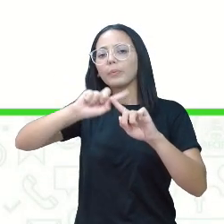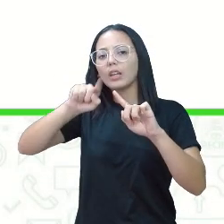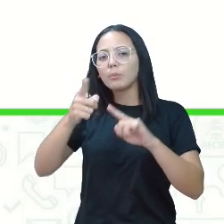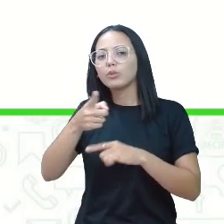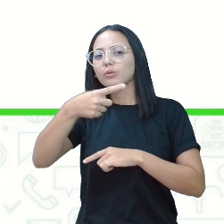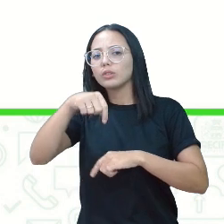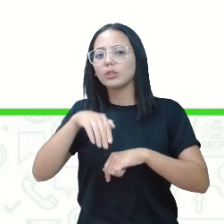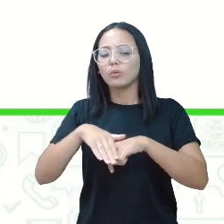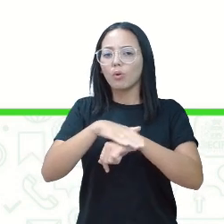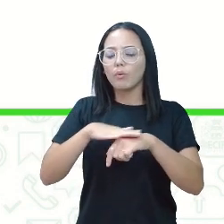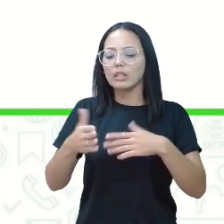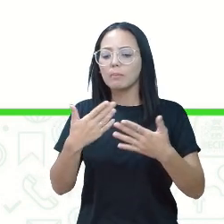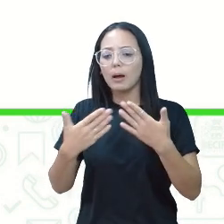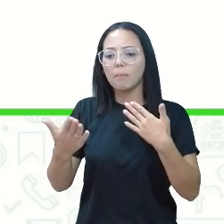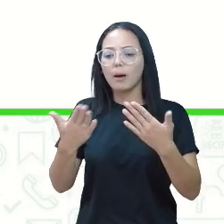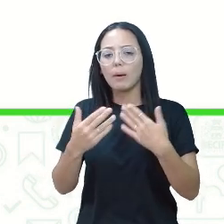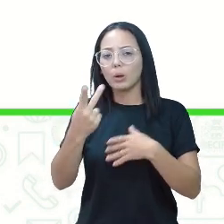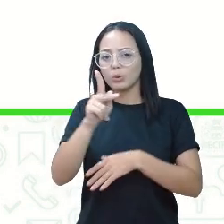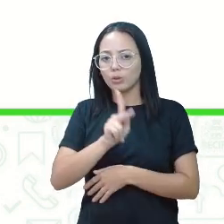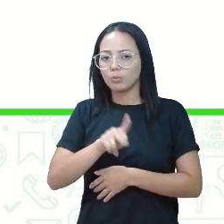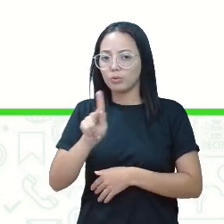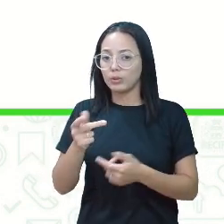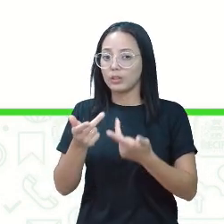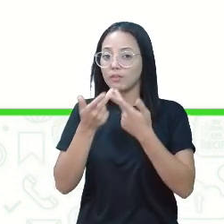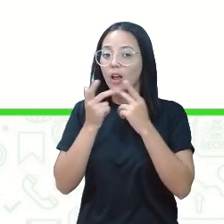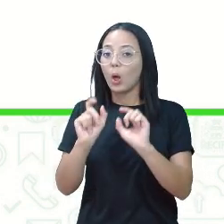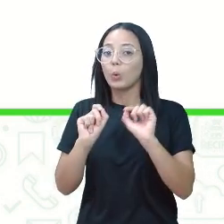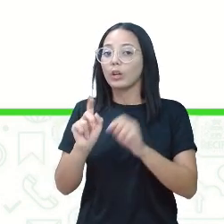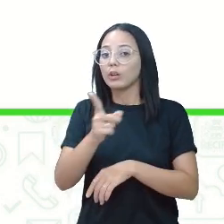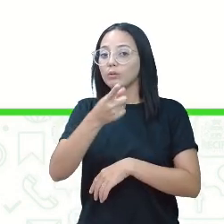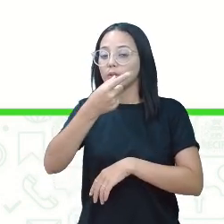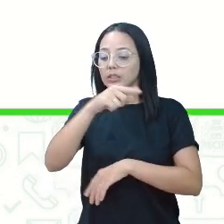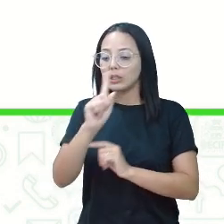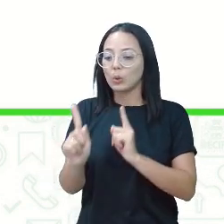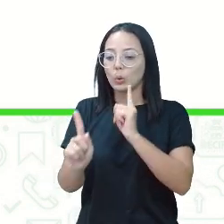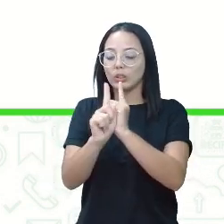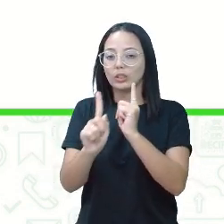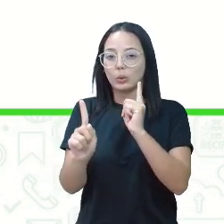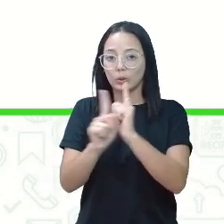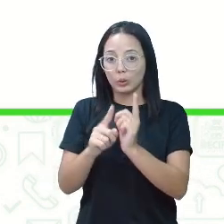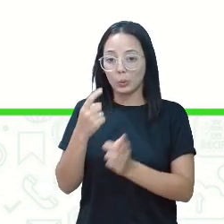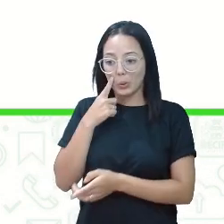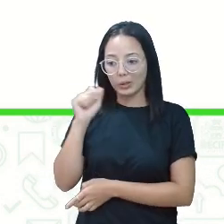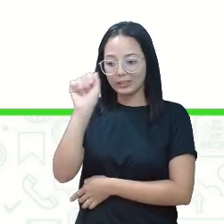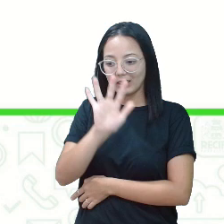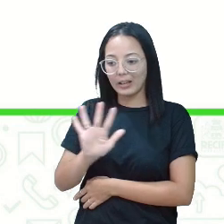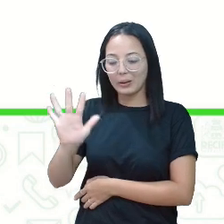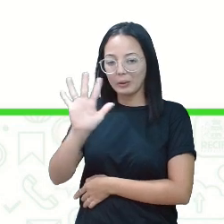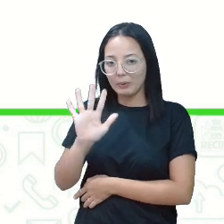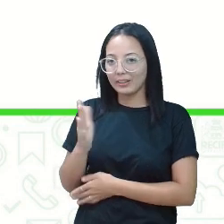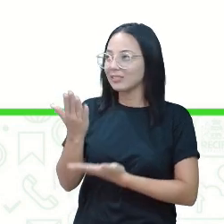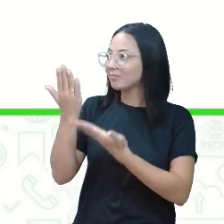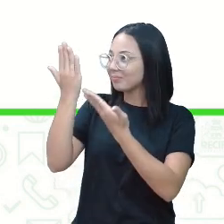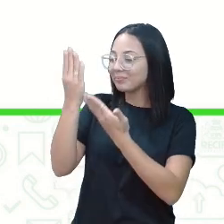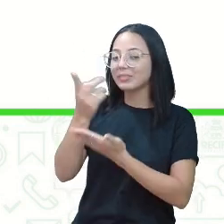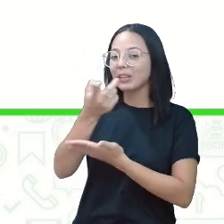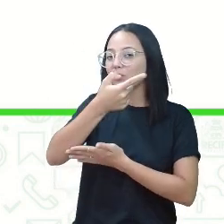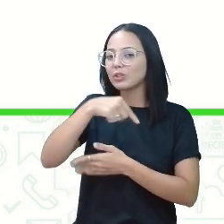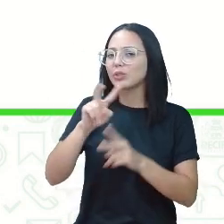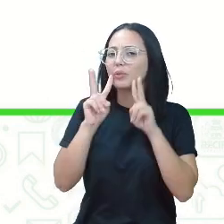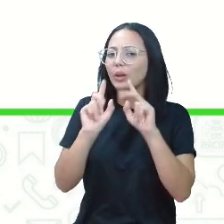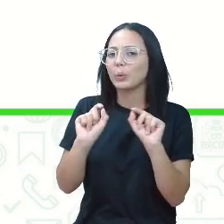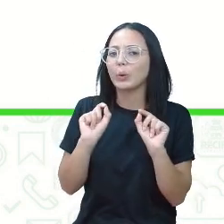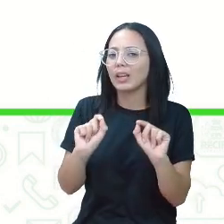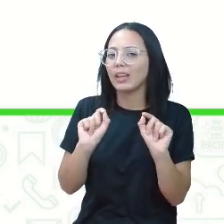seus professores para poder dizer o que é que vocês estão vendo nessa imagem que vocês está aí na telinha, tá